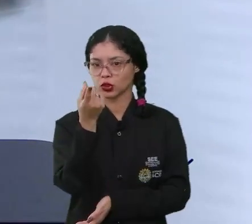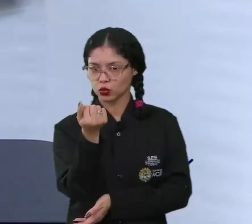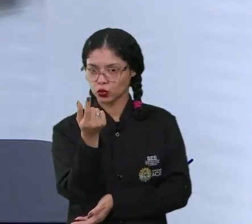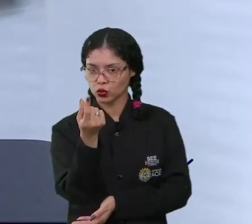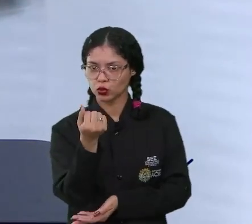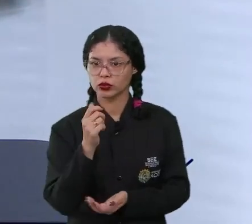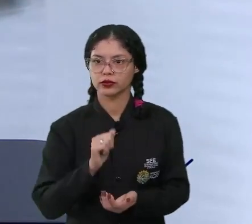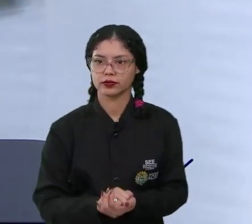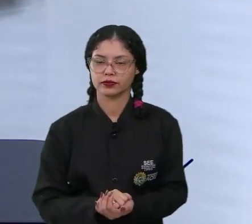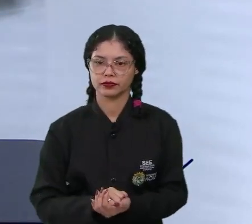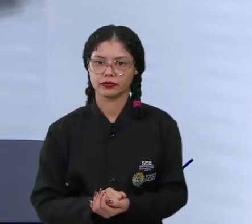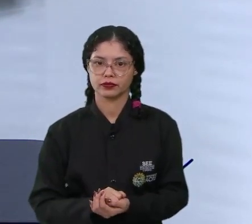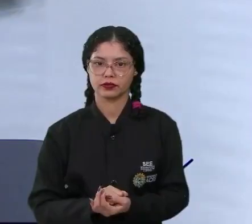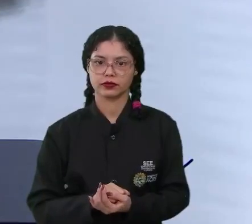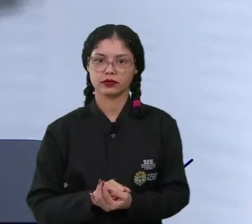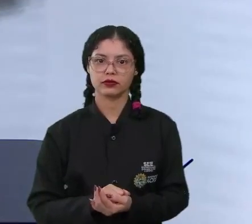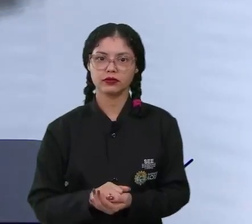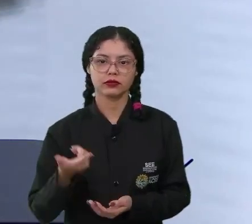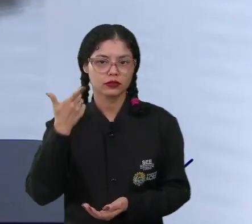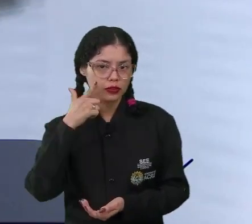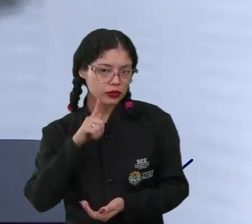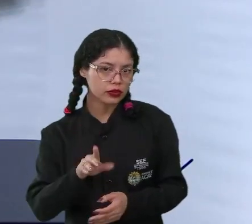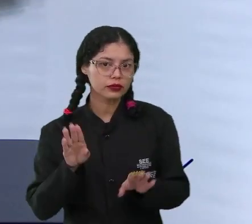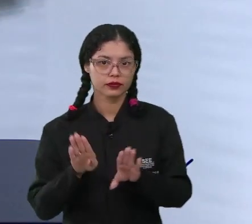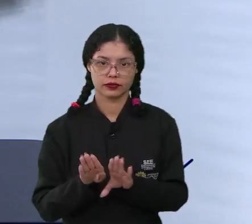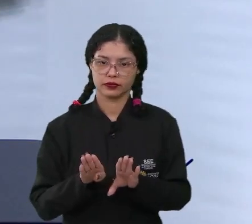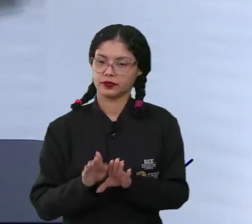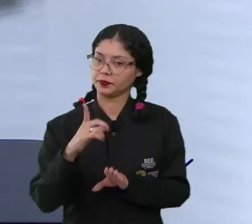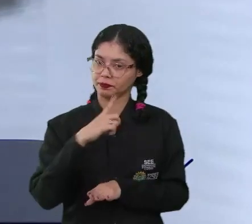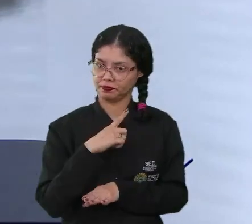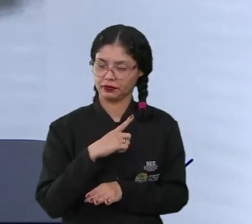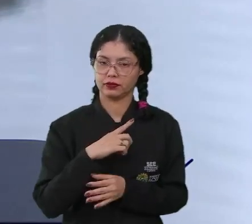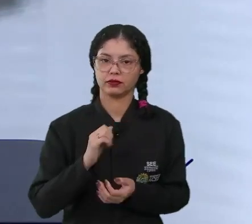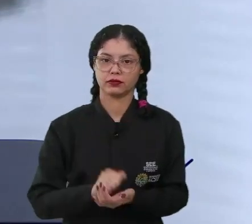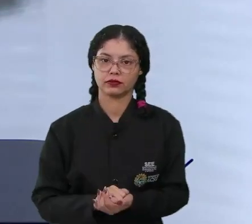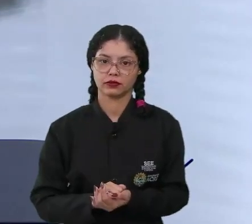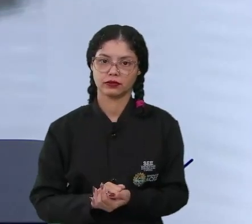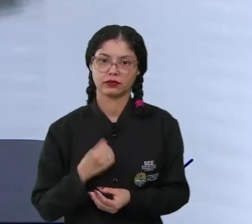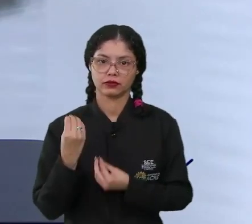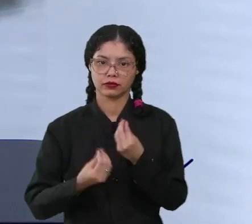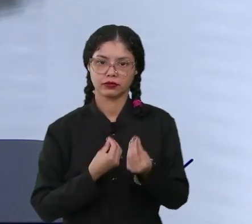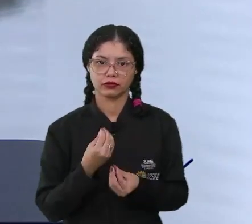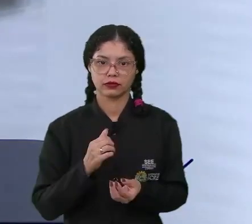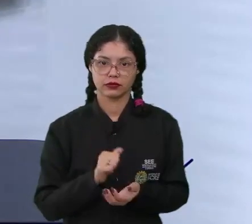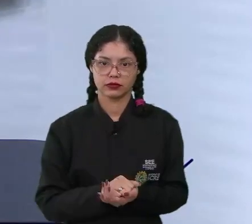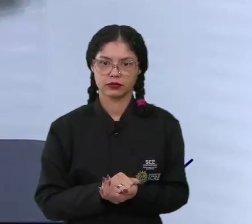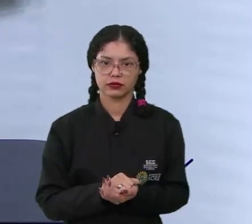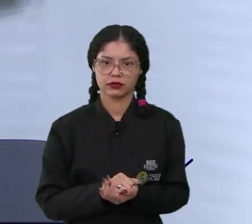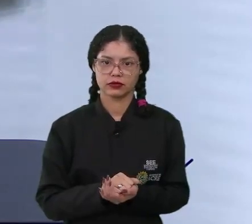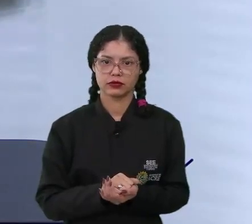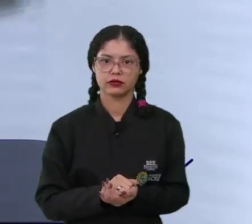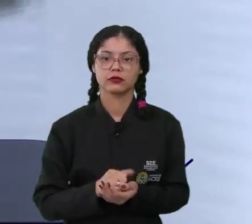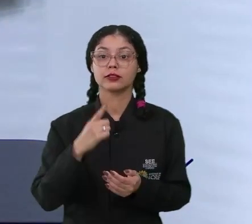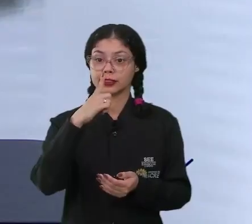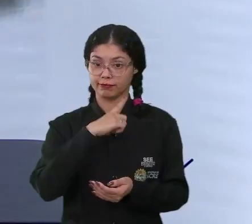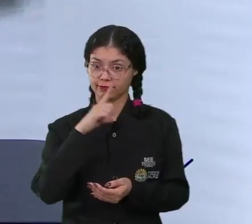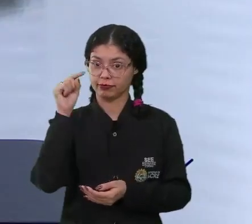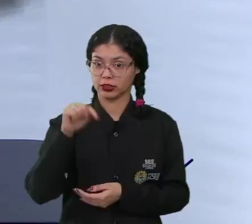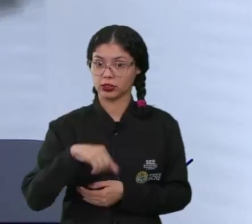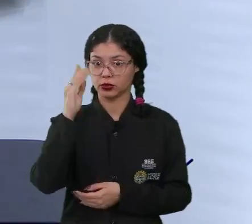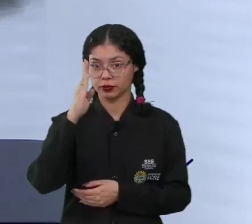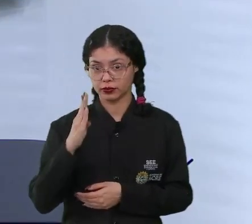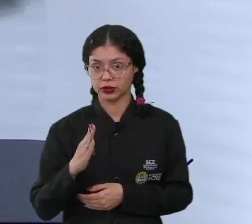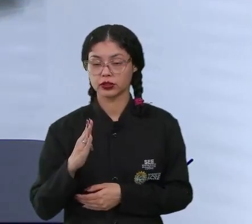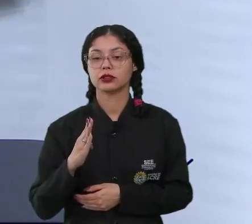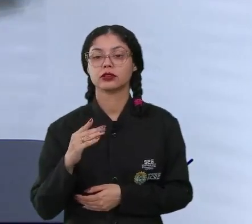lucros, todos os ganhos que são aí, como eu posso dizer, que são obtidos por